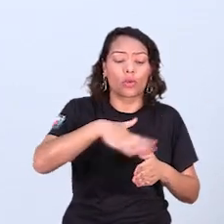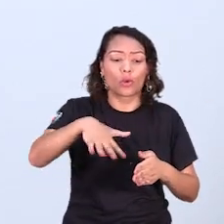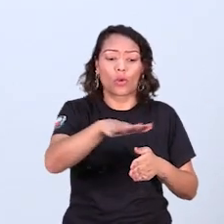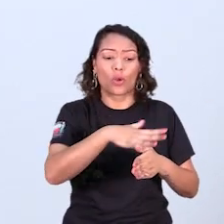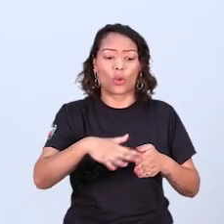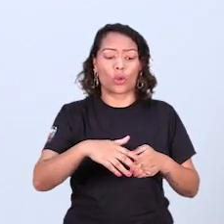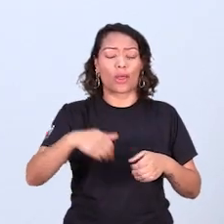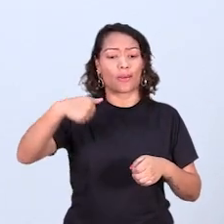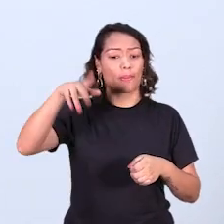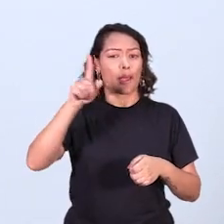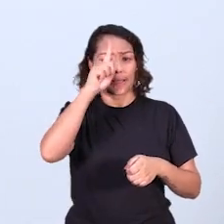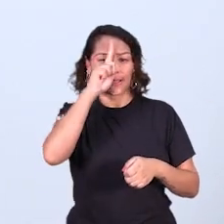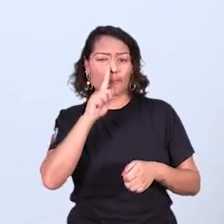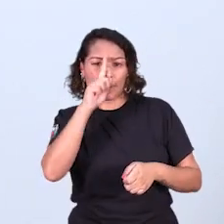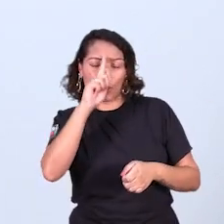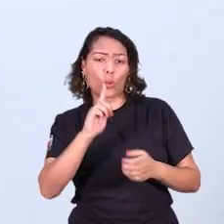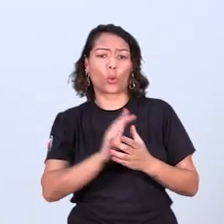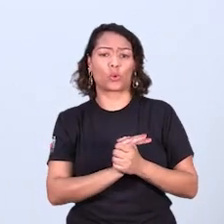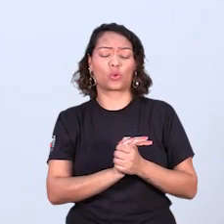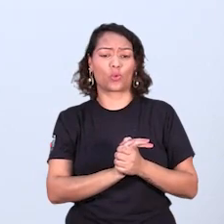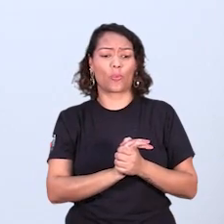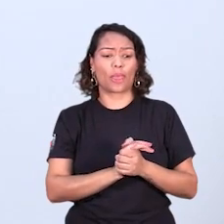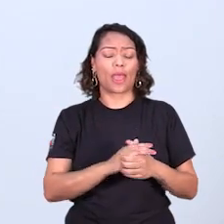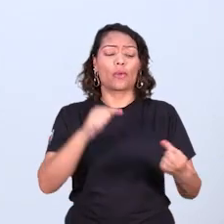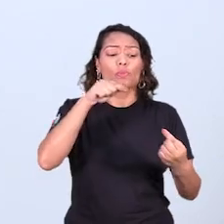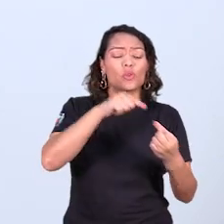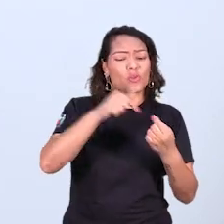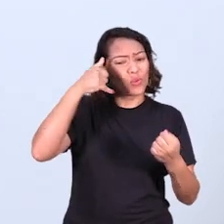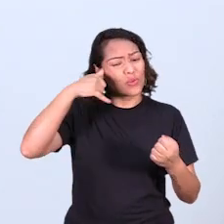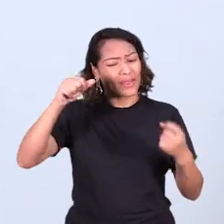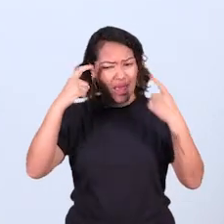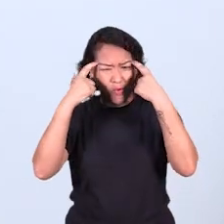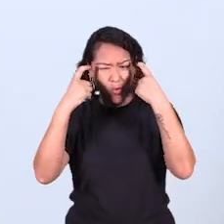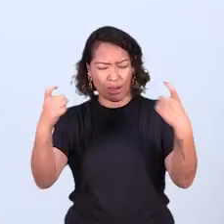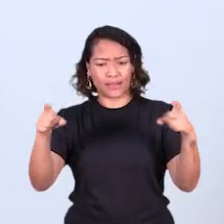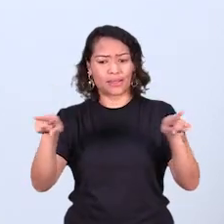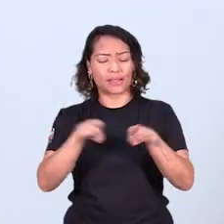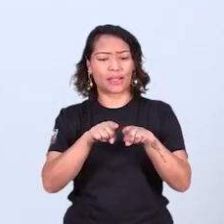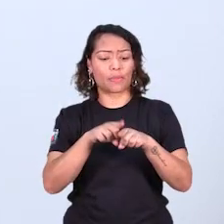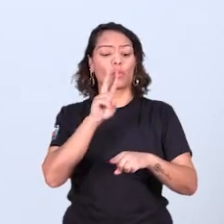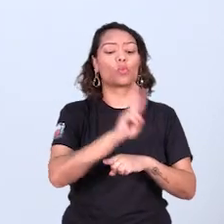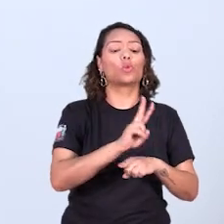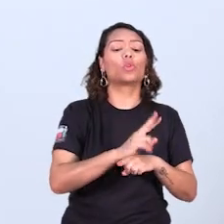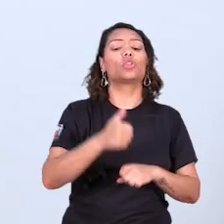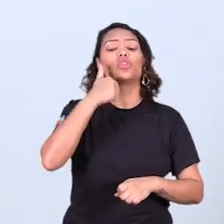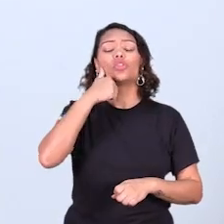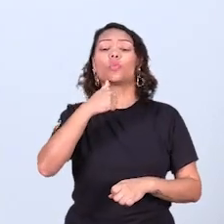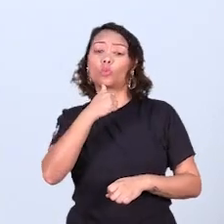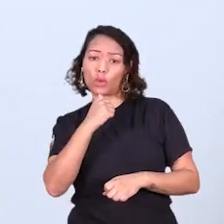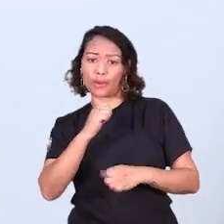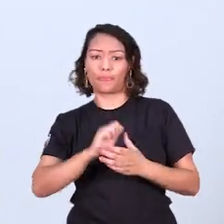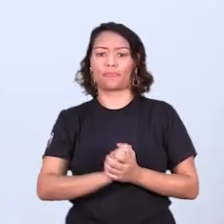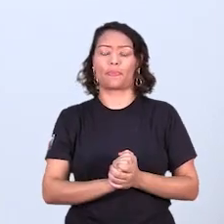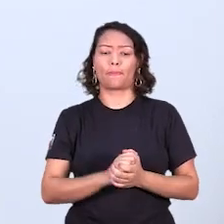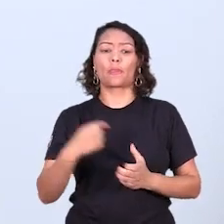criar medidas que venham anteceder a esse tipo de prática, que venham mitigar o problema. Enfim,